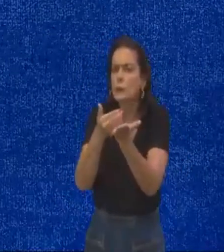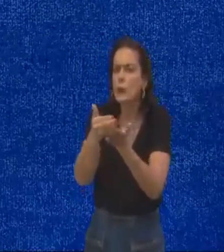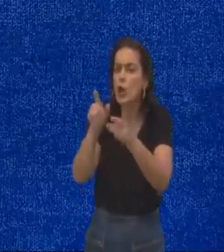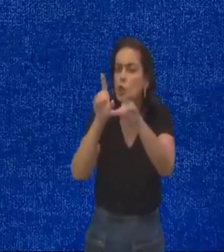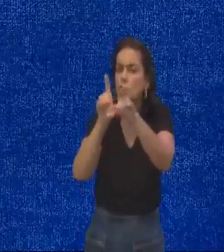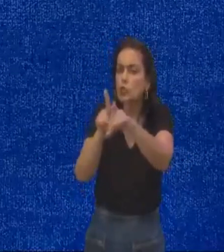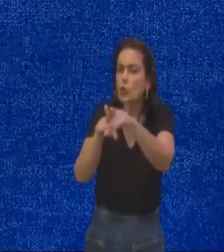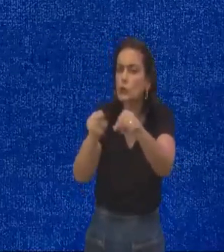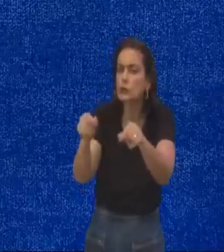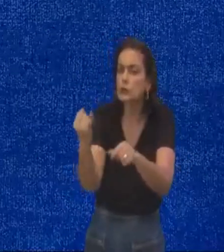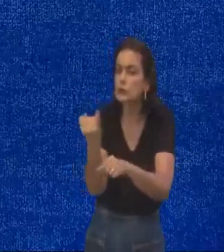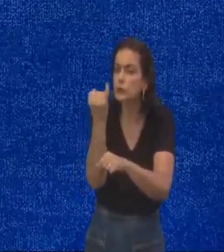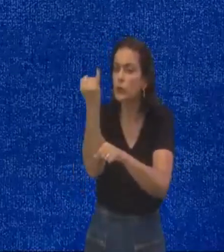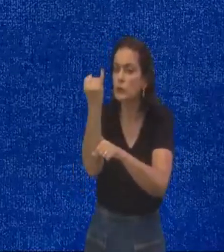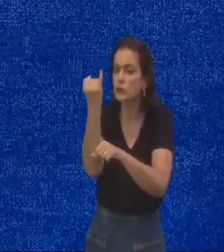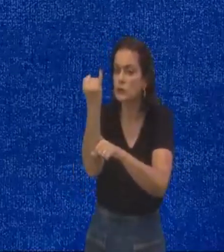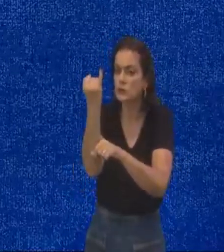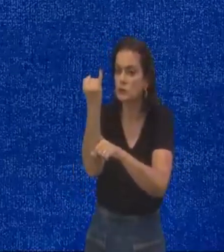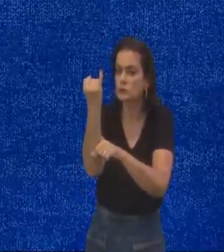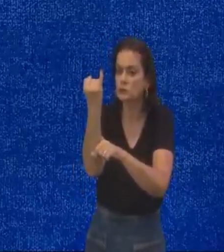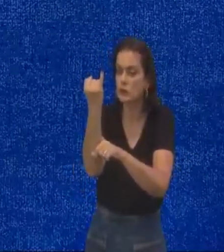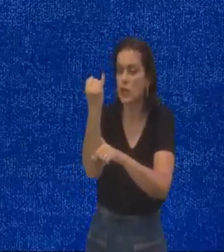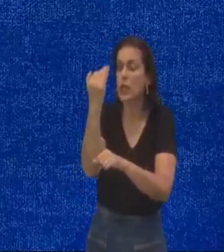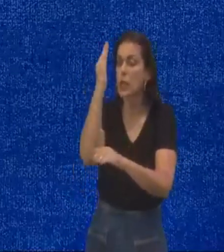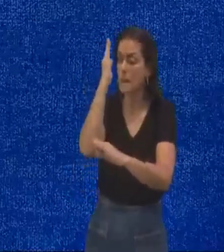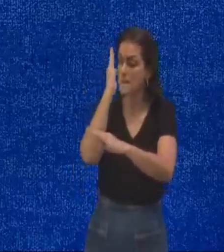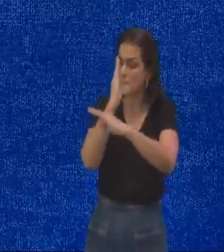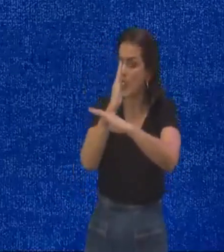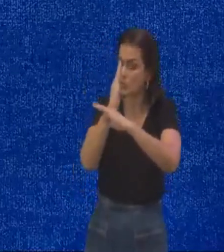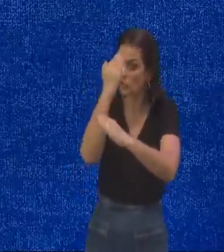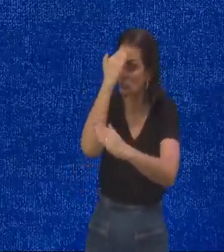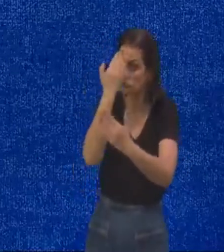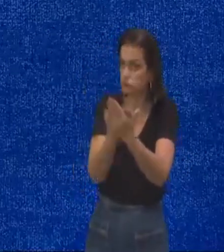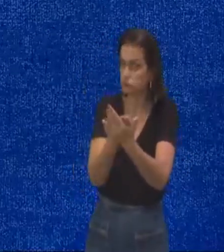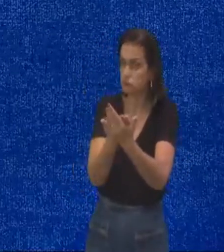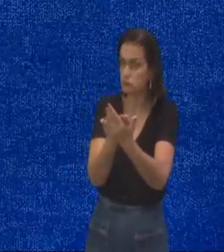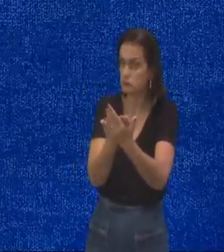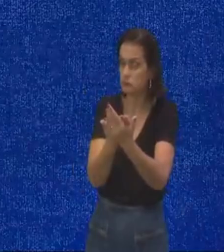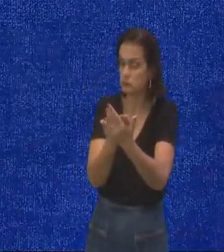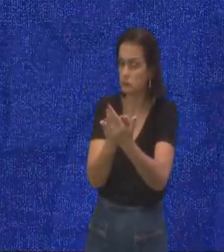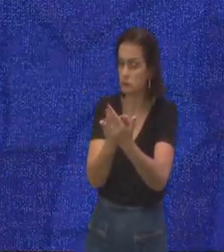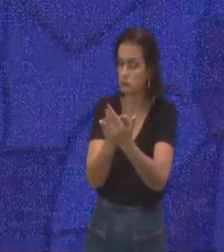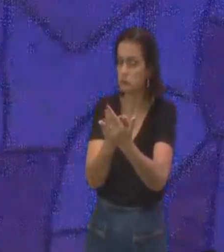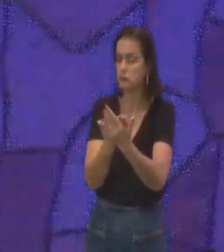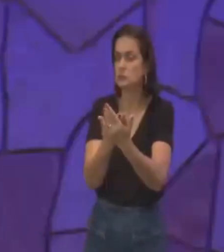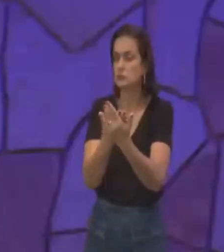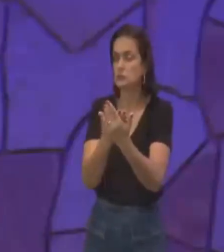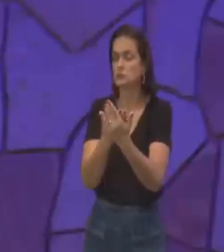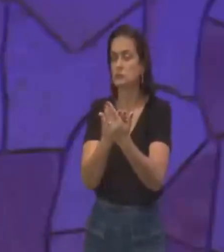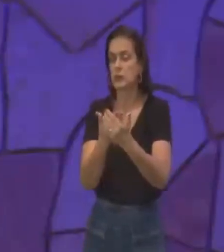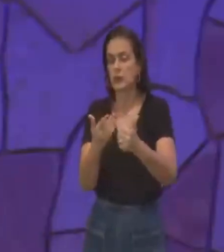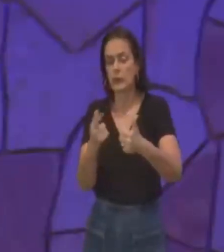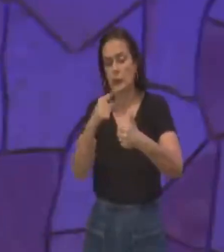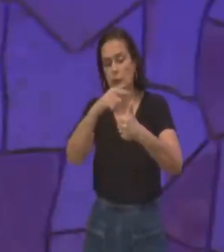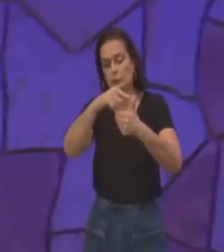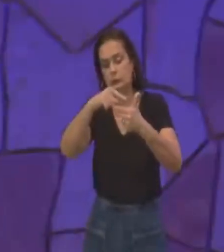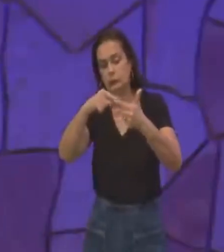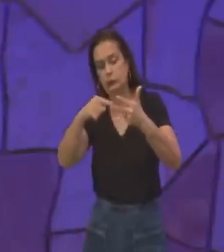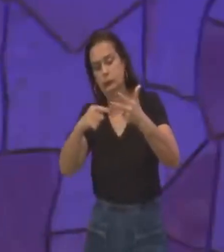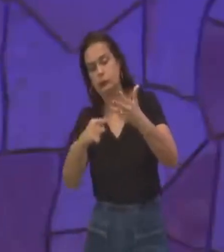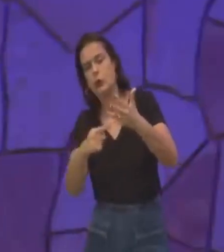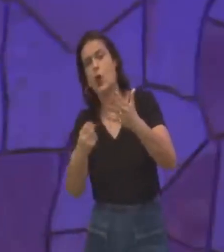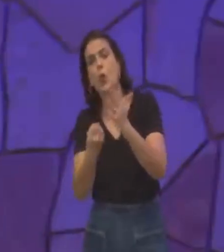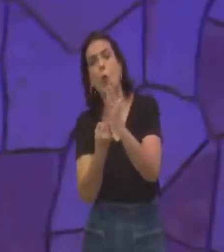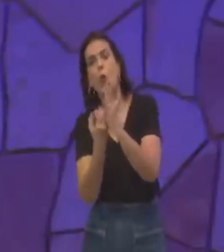doutrinas importantes que os batistas acreditam. Eu quero destacar algumas delas, que são princípios que norteiam a educação